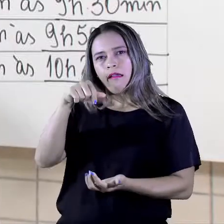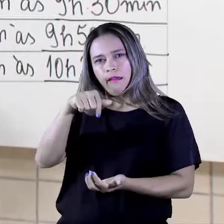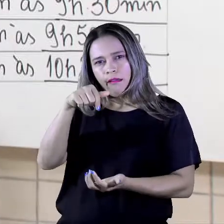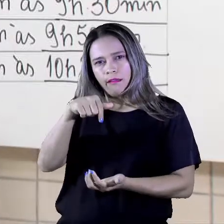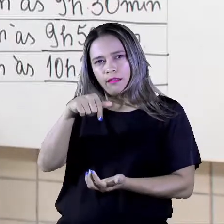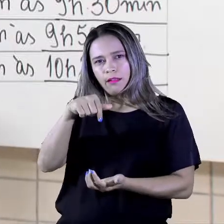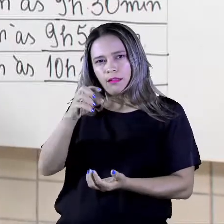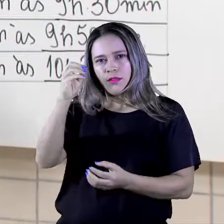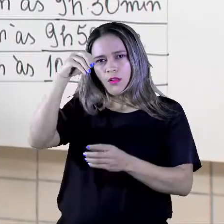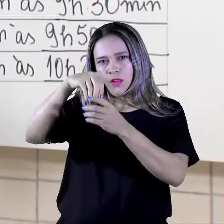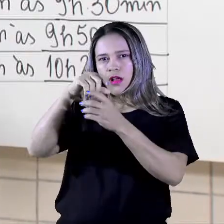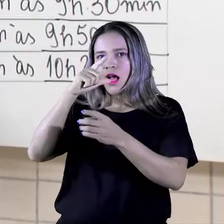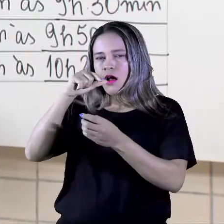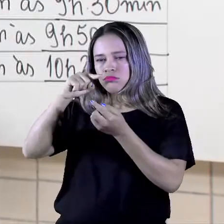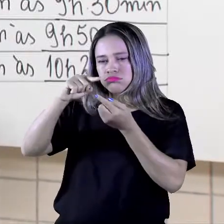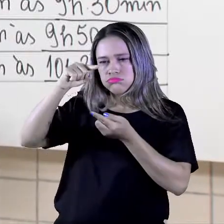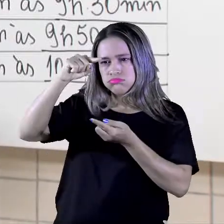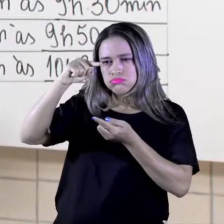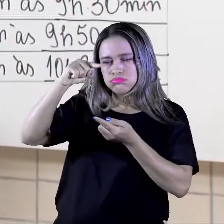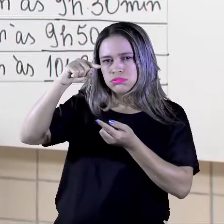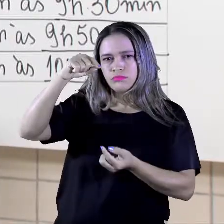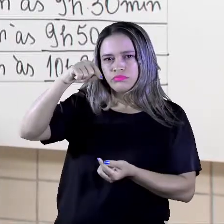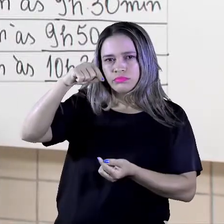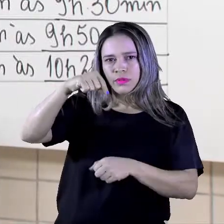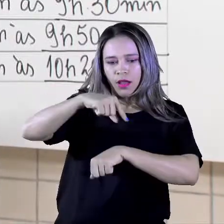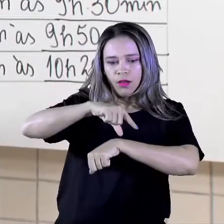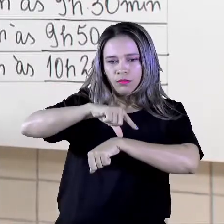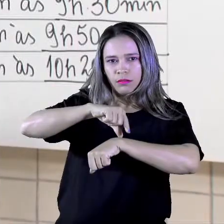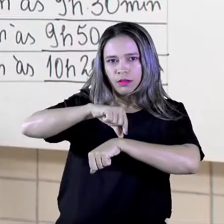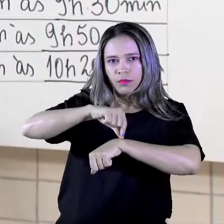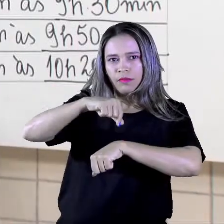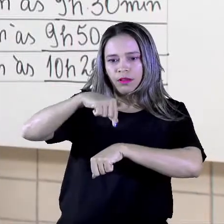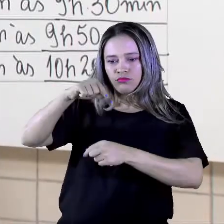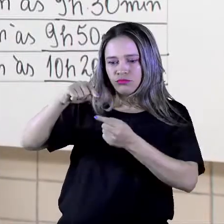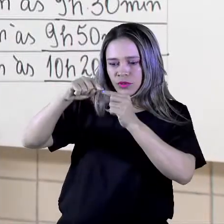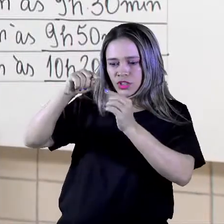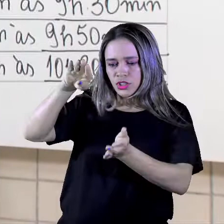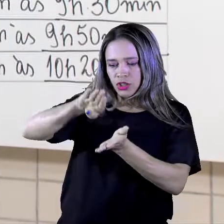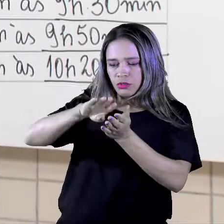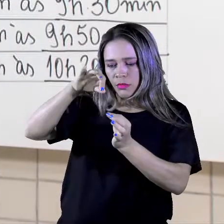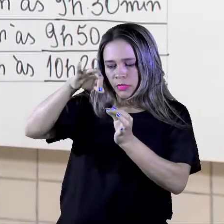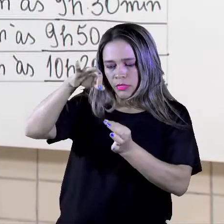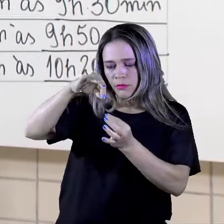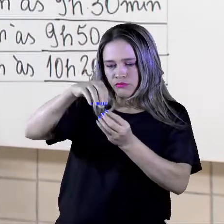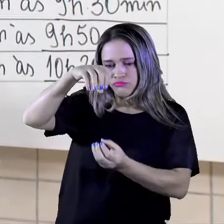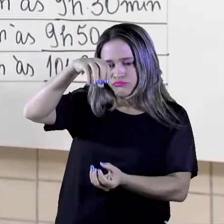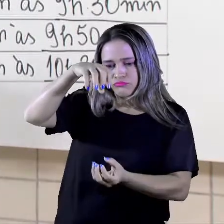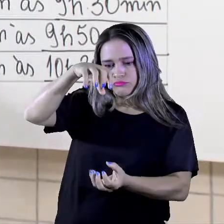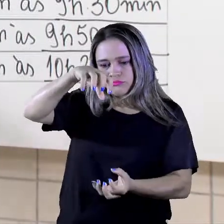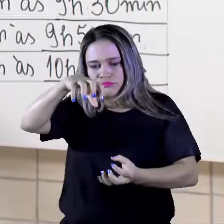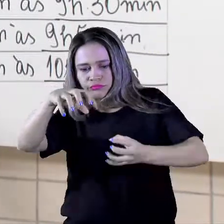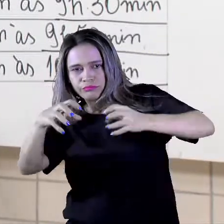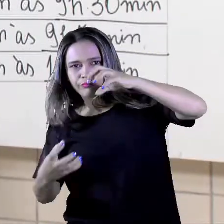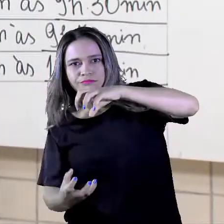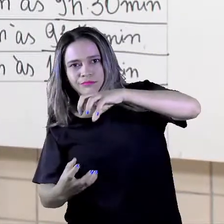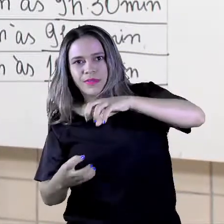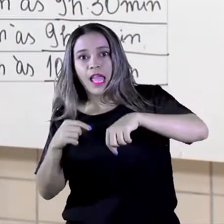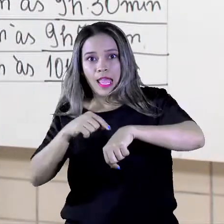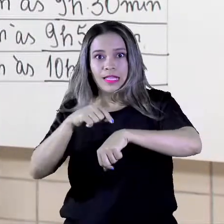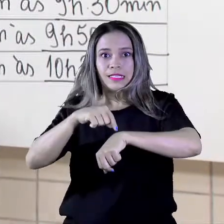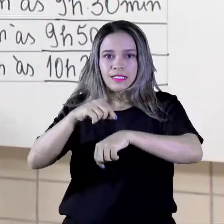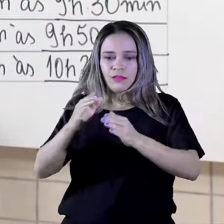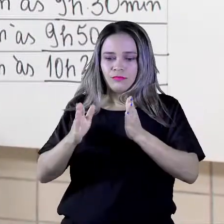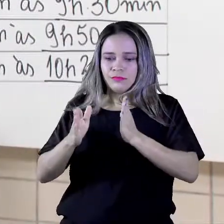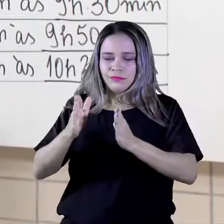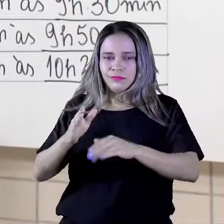uma quantidade de água e mede o tempo que leva para aquela água sair daquele recipiente e ir para um outro recipiente, Então esse intervalo de